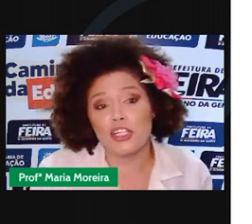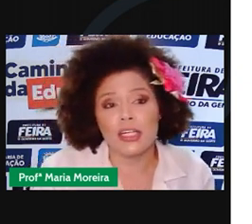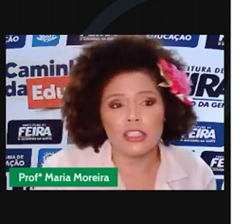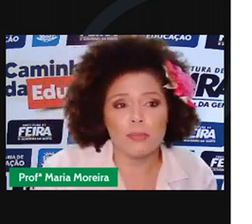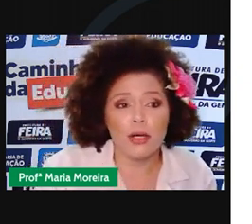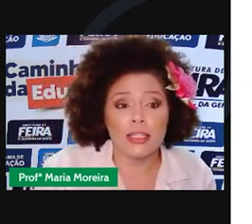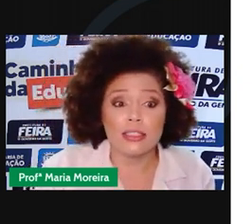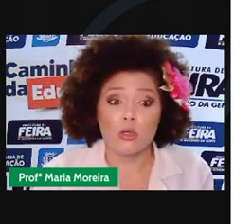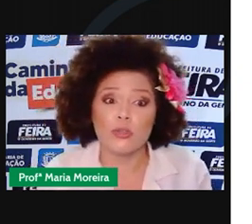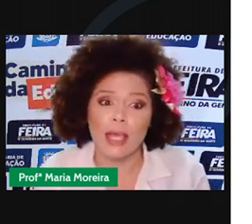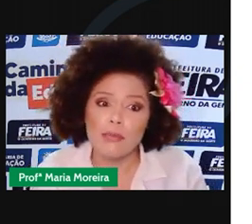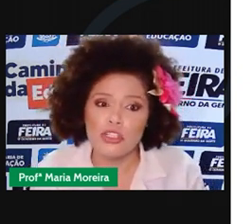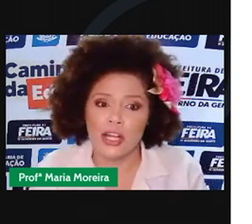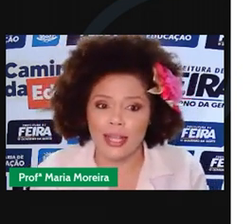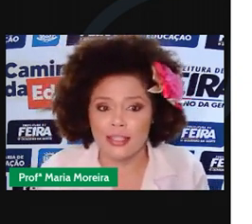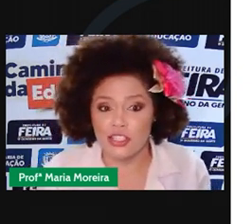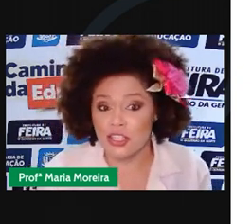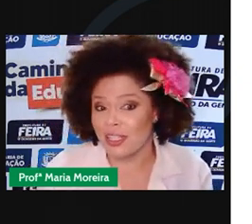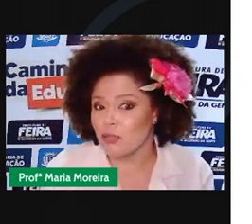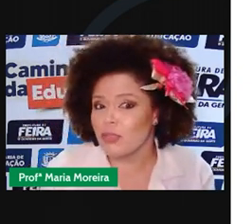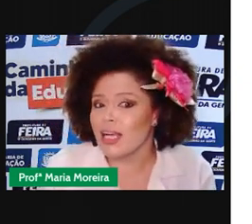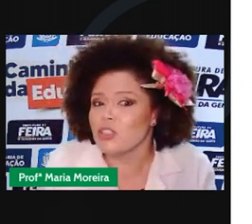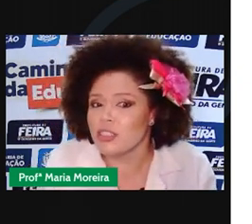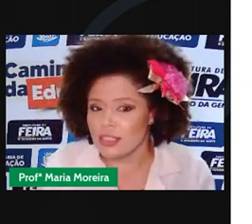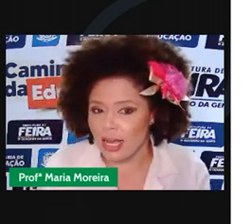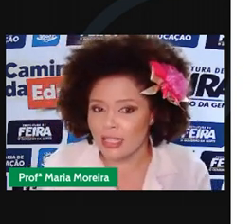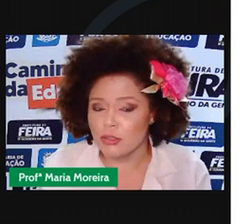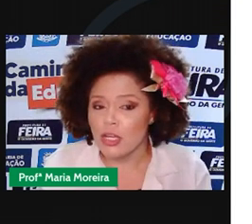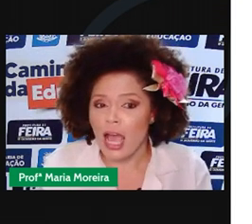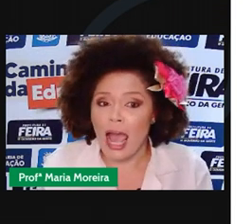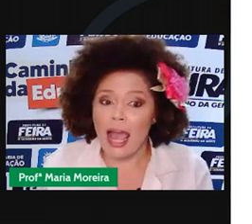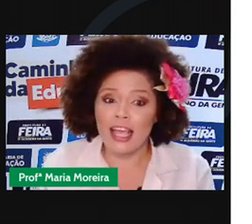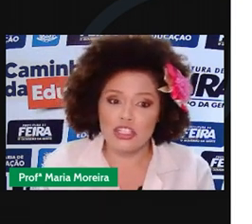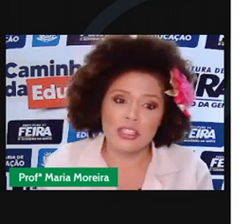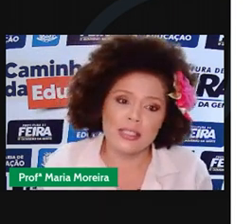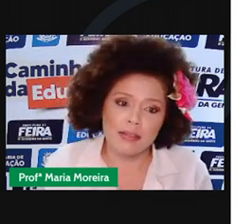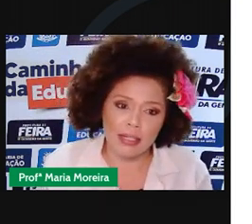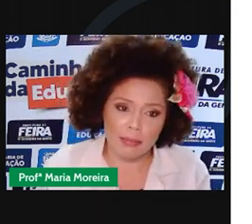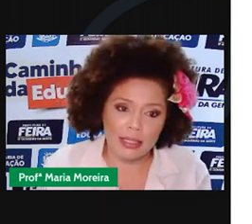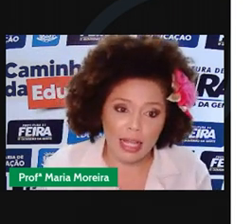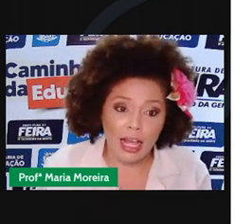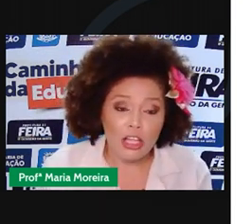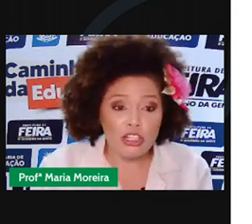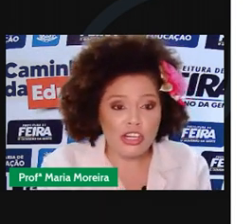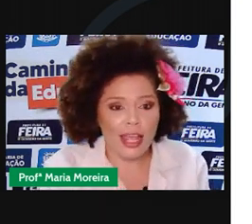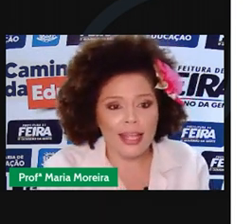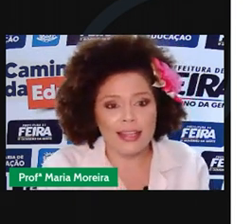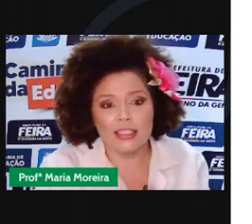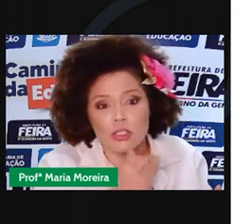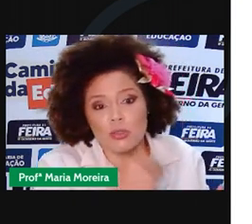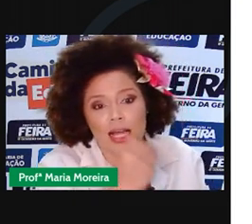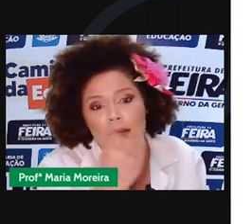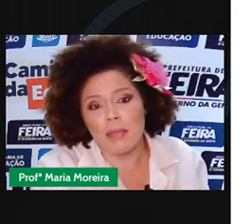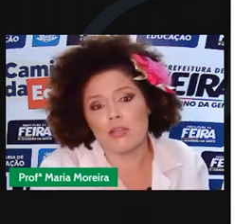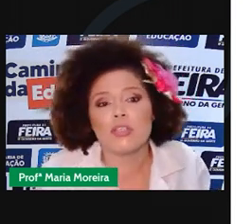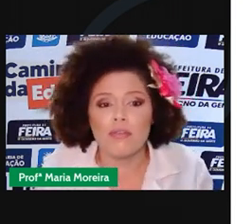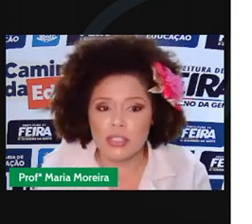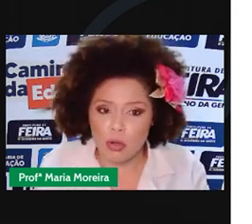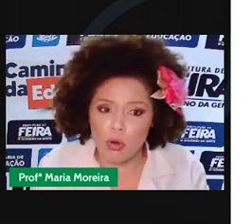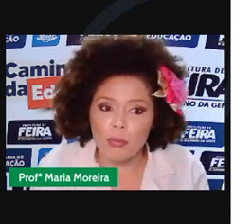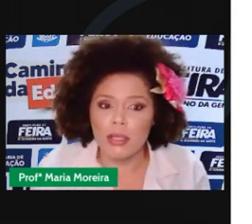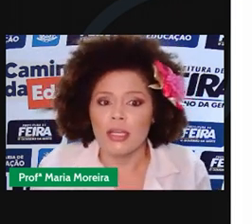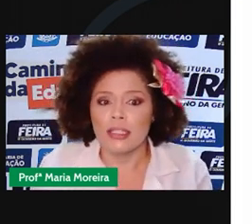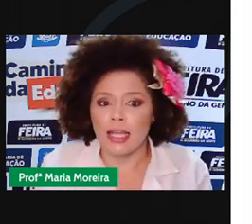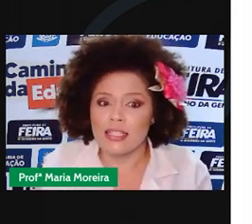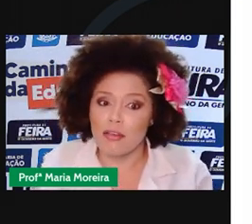variada é de grande importância o tema dieta a gente ele não está associado a restrição alimentar dieta são os alimentos